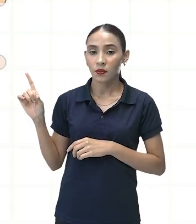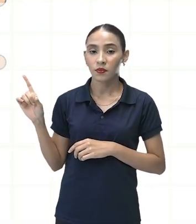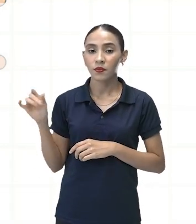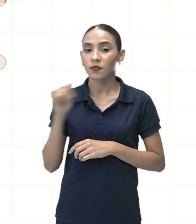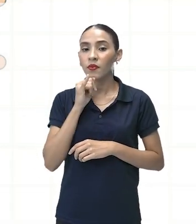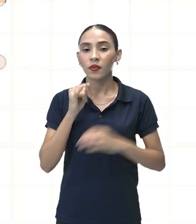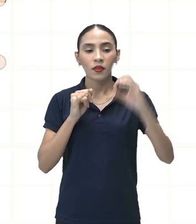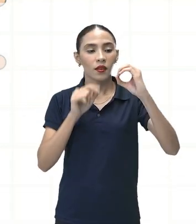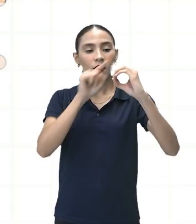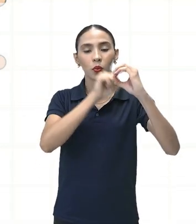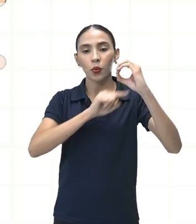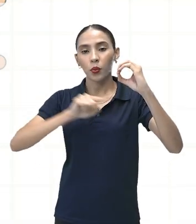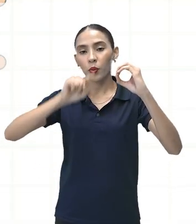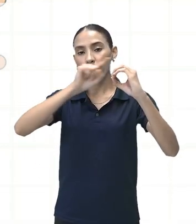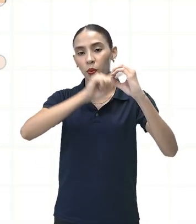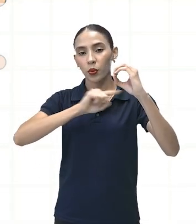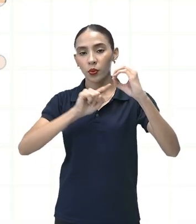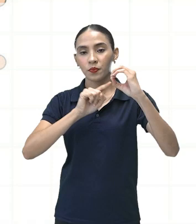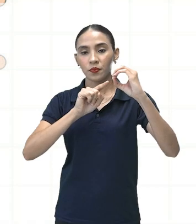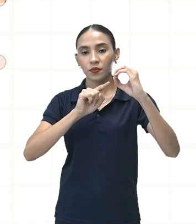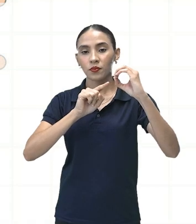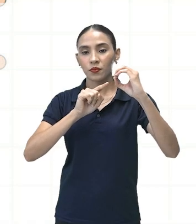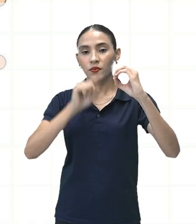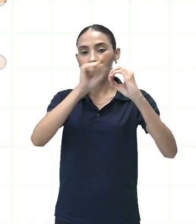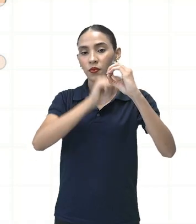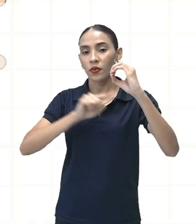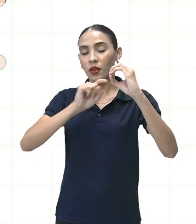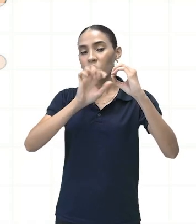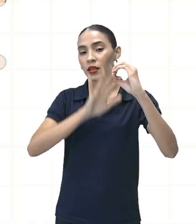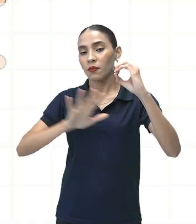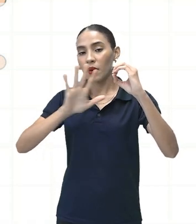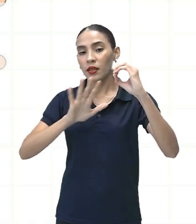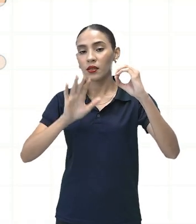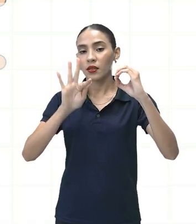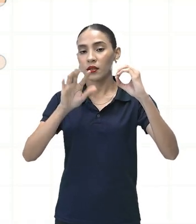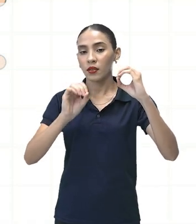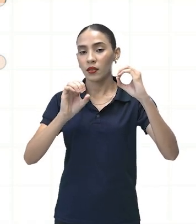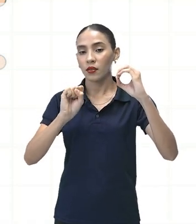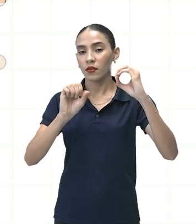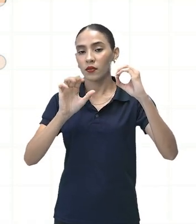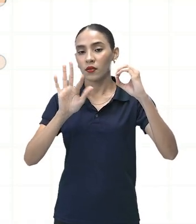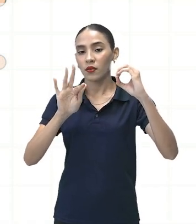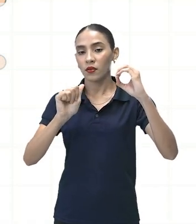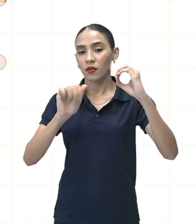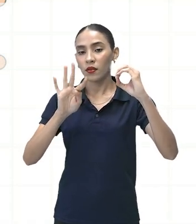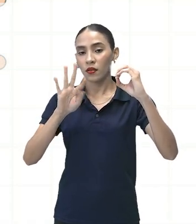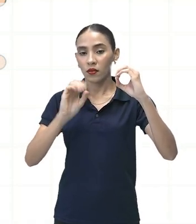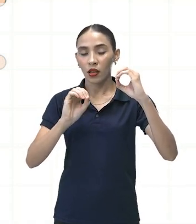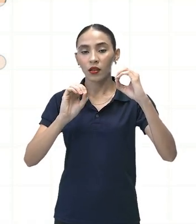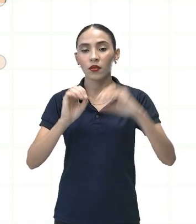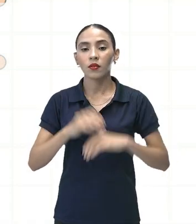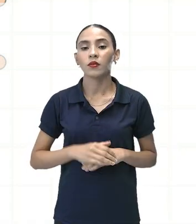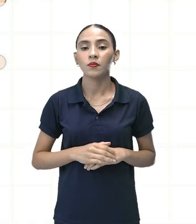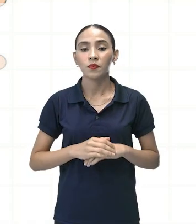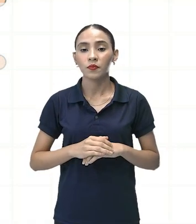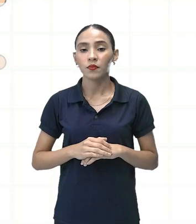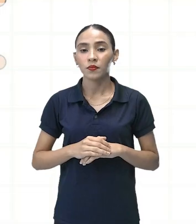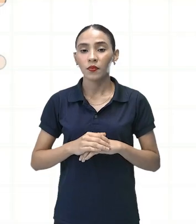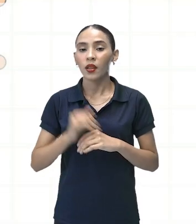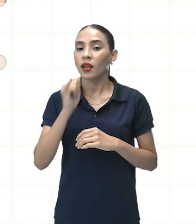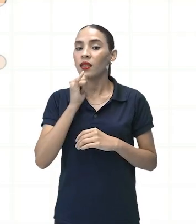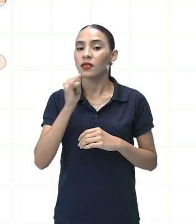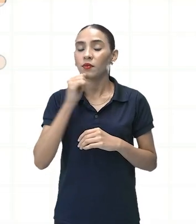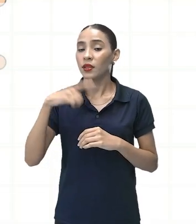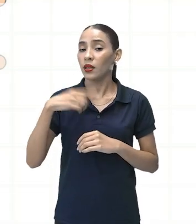que é o nucleotídeo. Então, nós podemos observar que essa bolinha, esse círculo aqui no canto esquerdo da